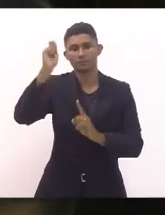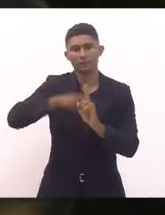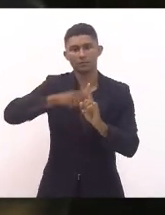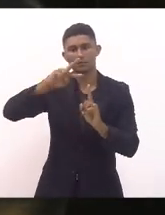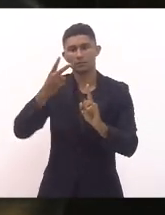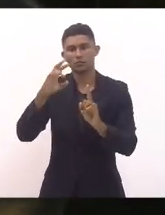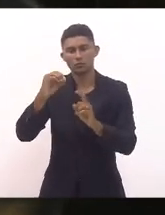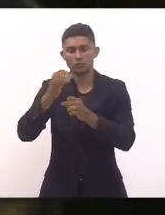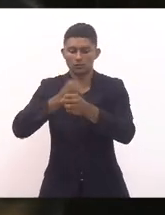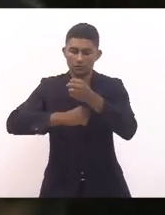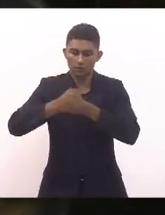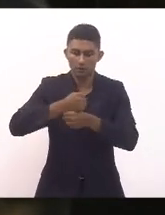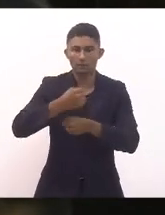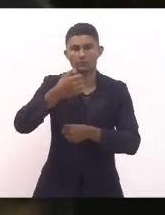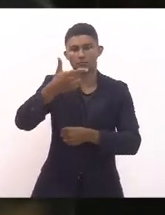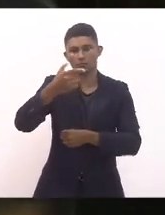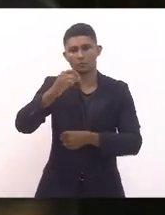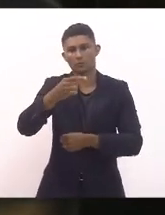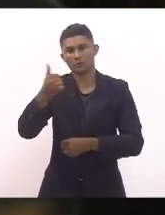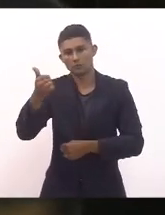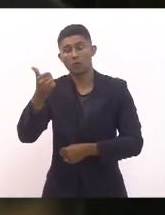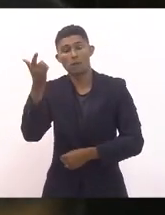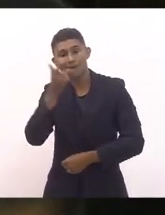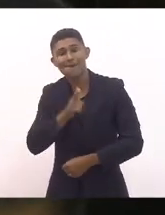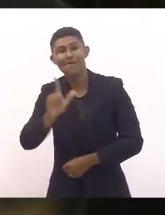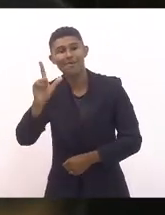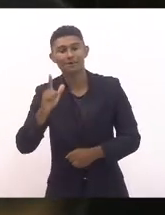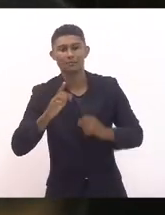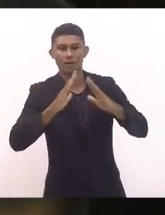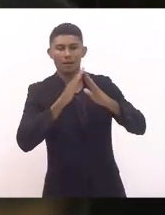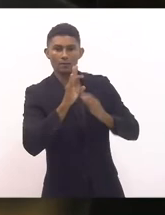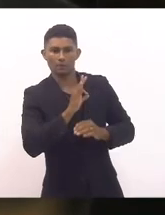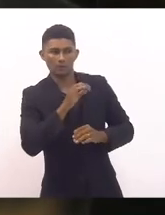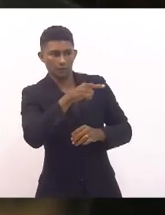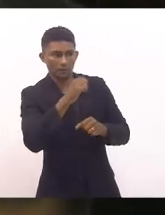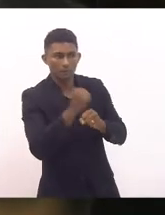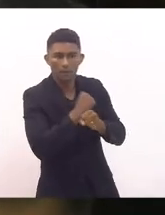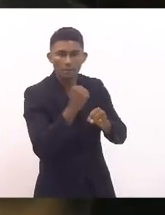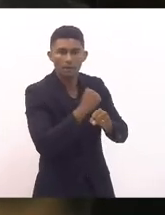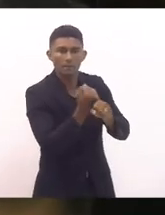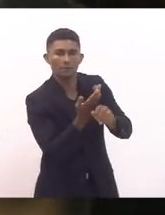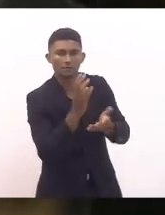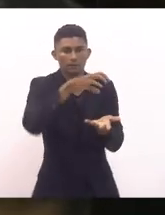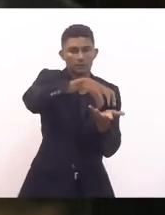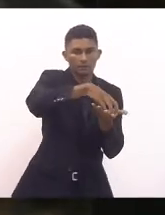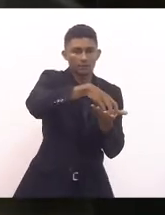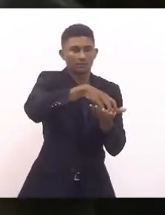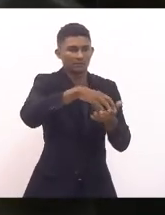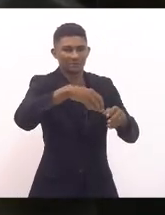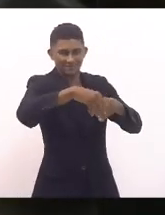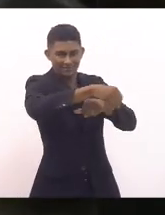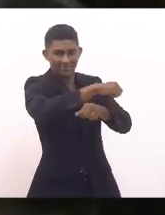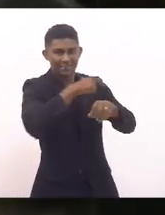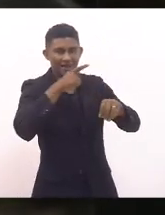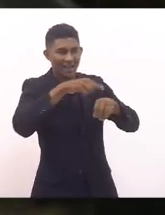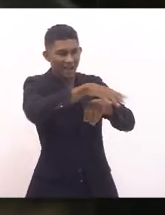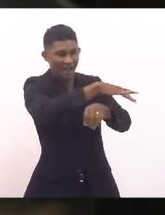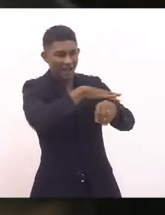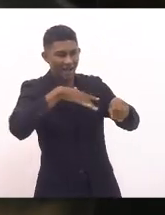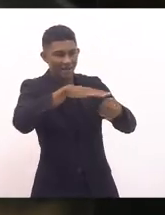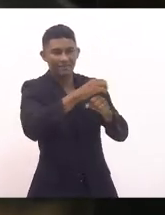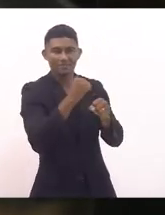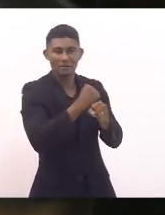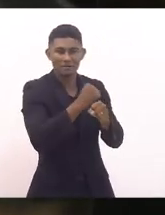novamente conseguimos abrir essa extensão da delegacia, né, da delegacia